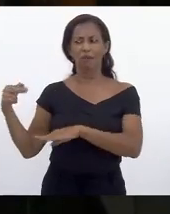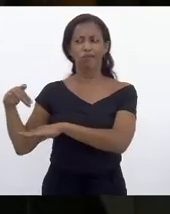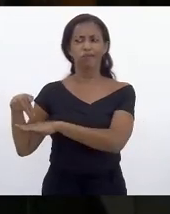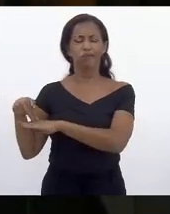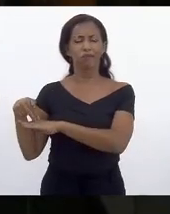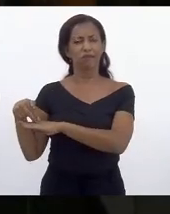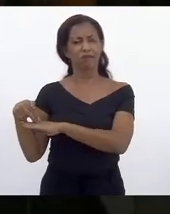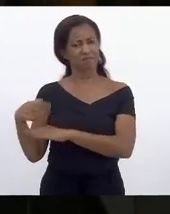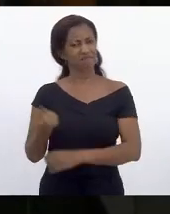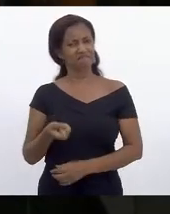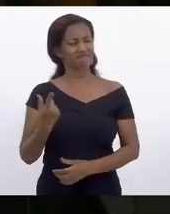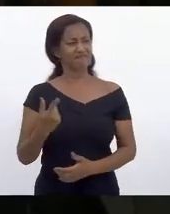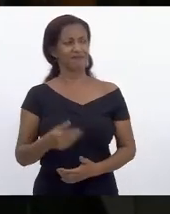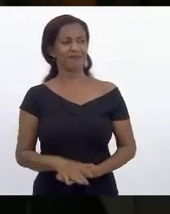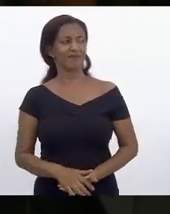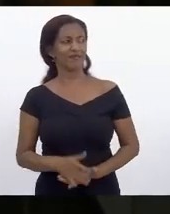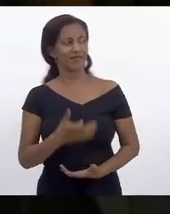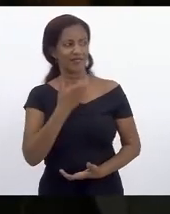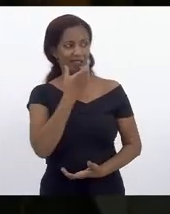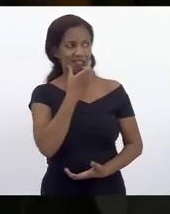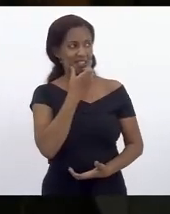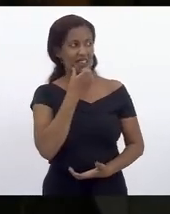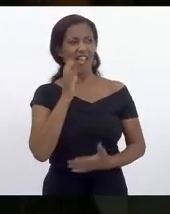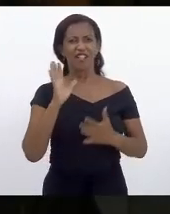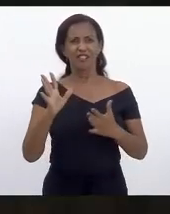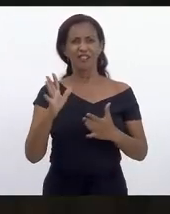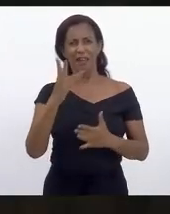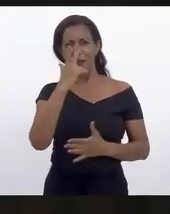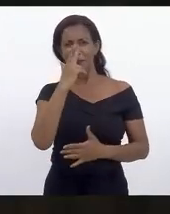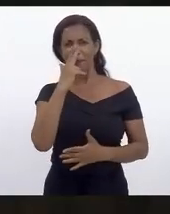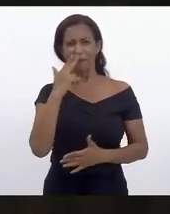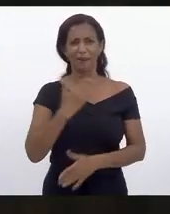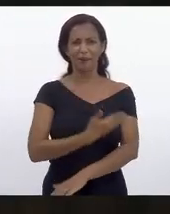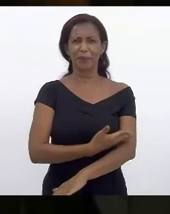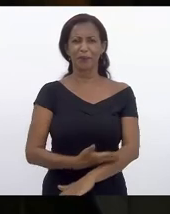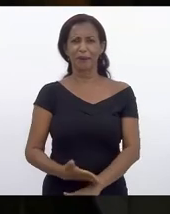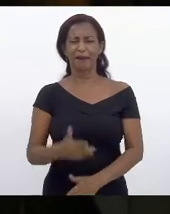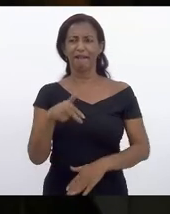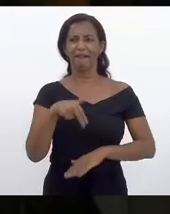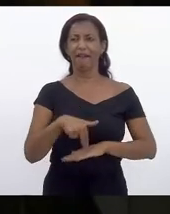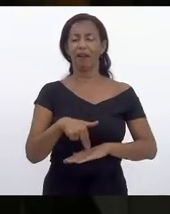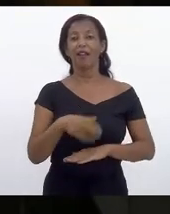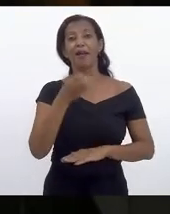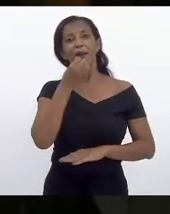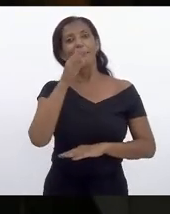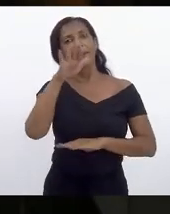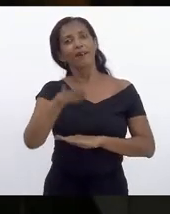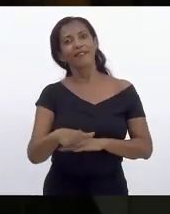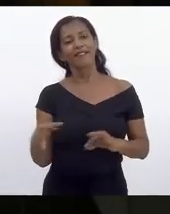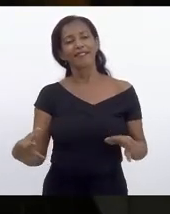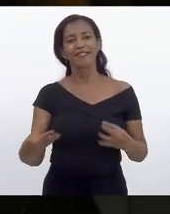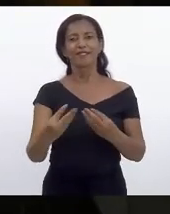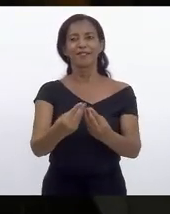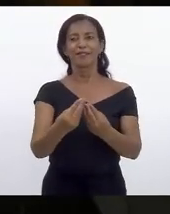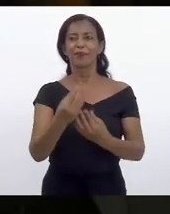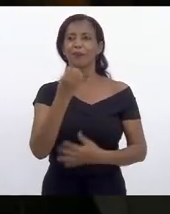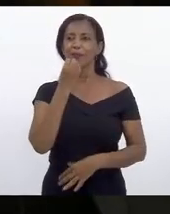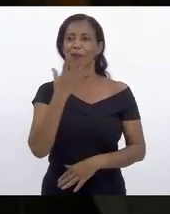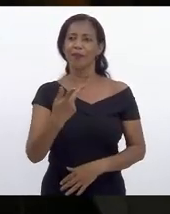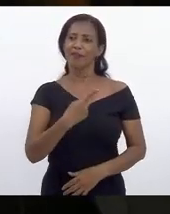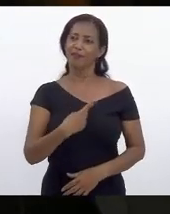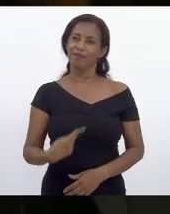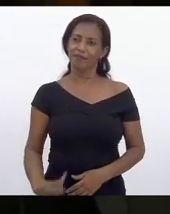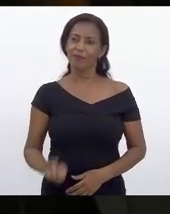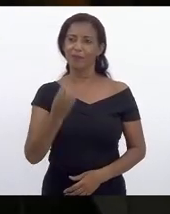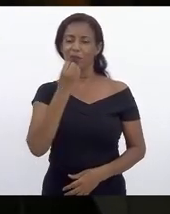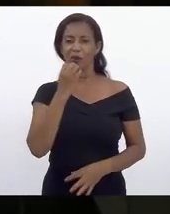pessoal usar. Já viemos condicionados. É verdade. Boa tarde a todos. Boa tarde, presidente.